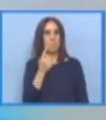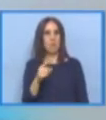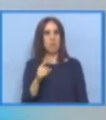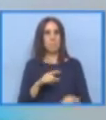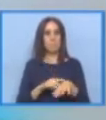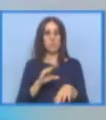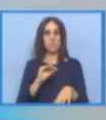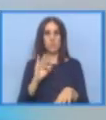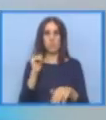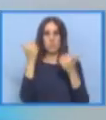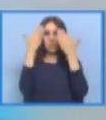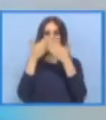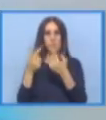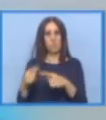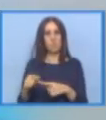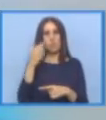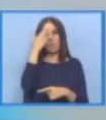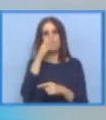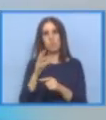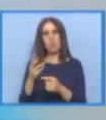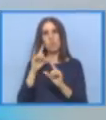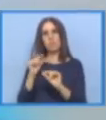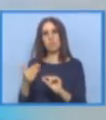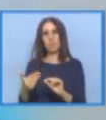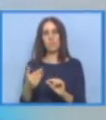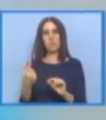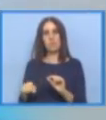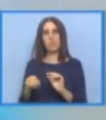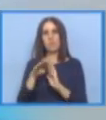pelas 22h45, pode acompanhar na Antena 1 a